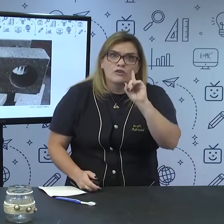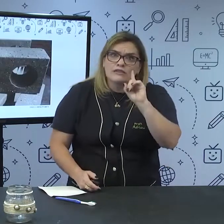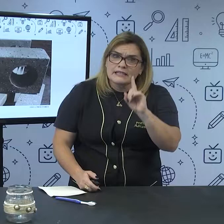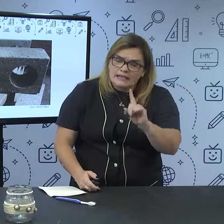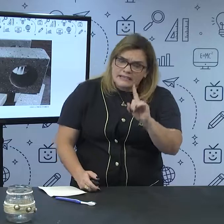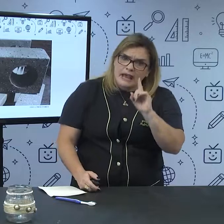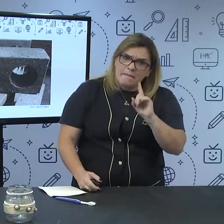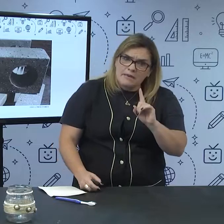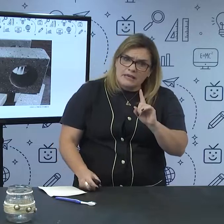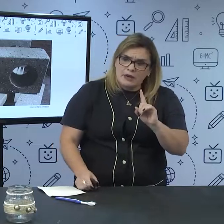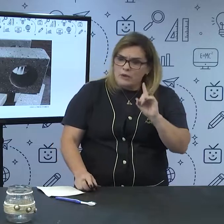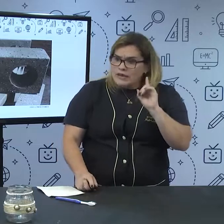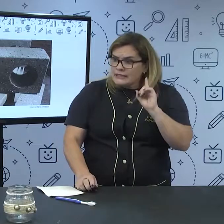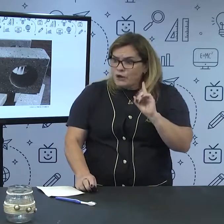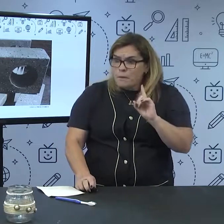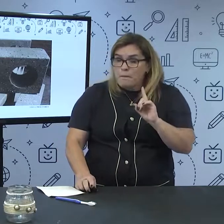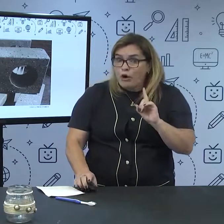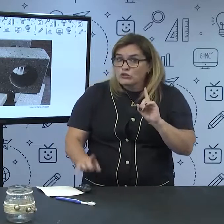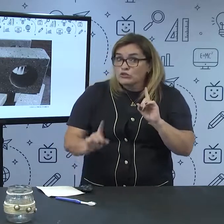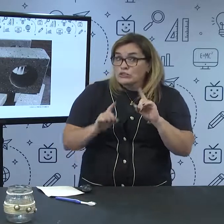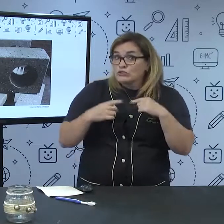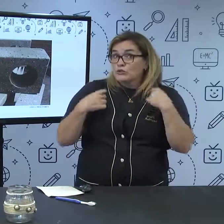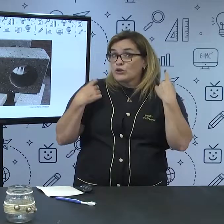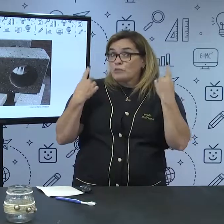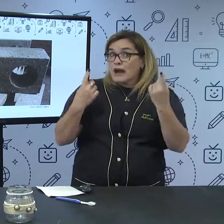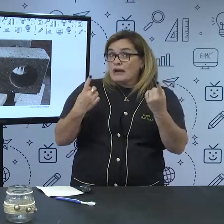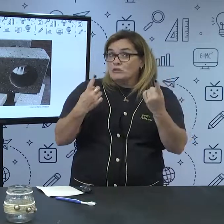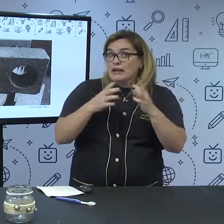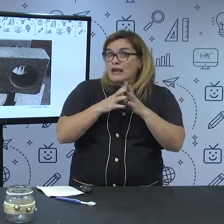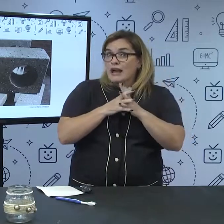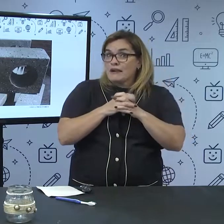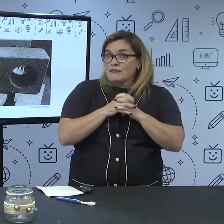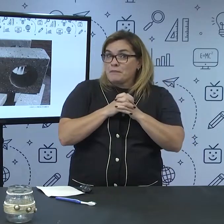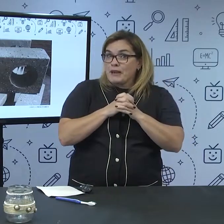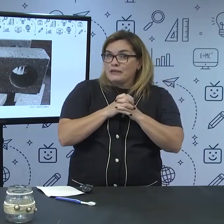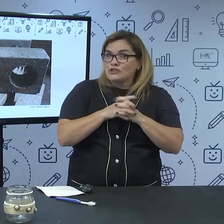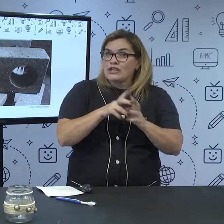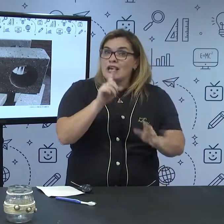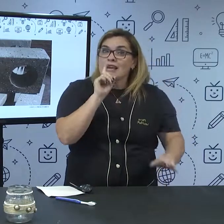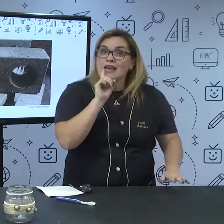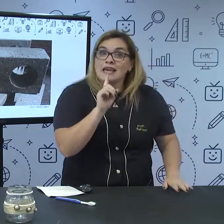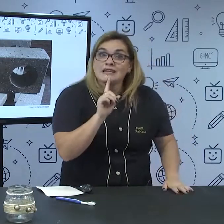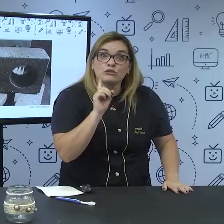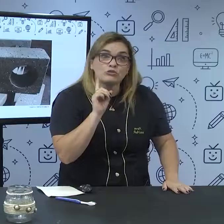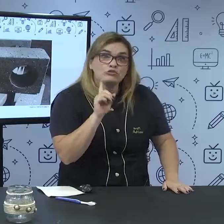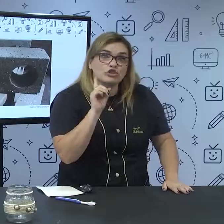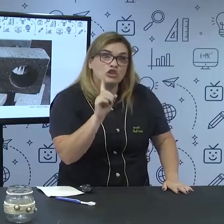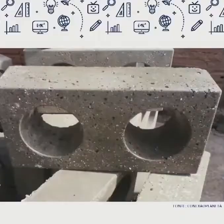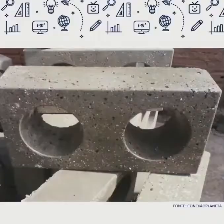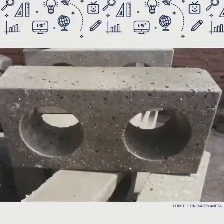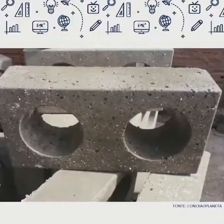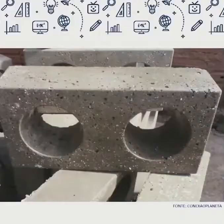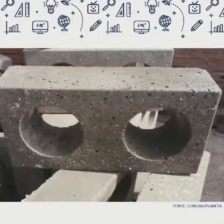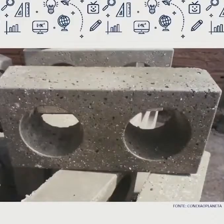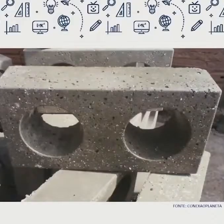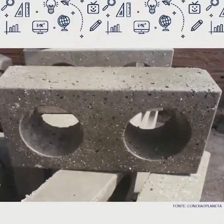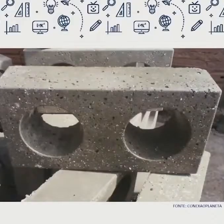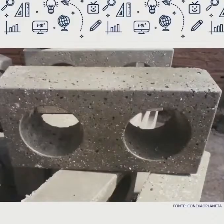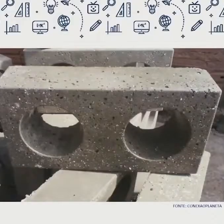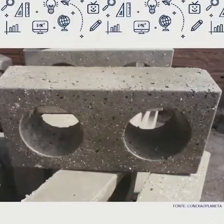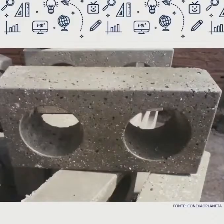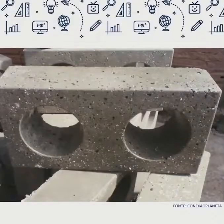transformá-los. Vocês sabiam que eu posso transformar uma garrafa PET em um